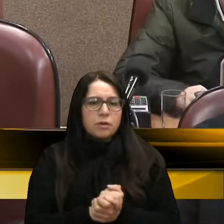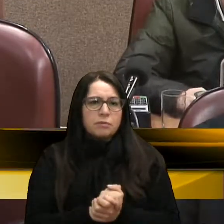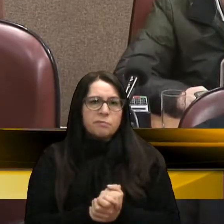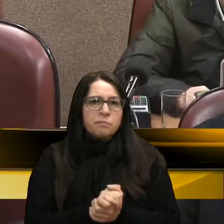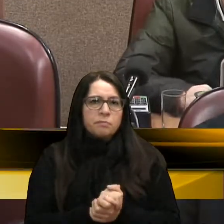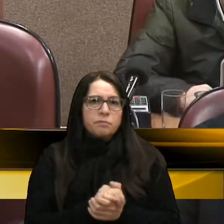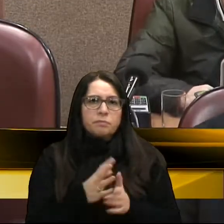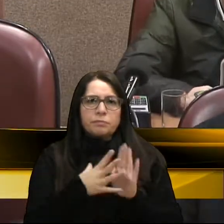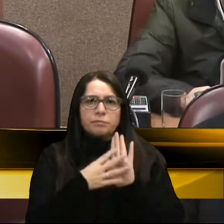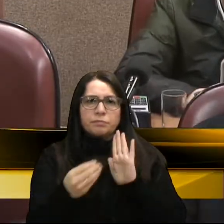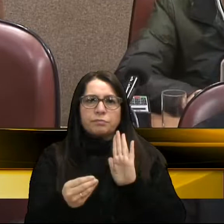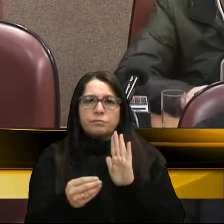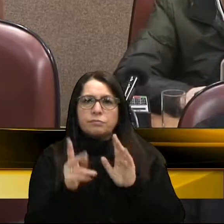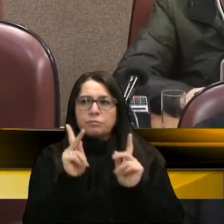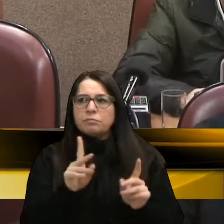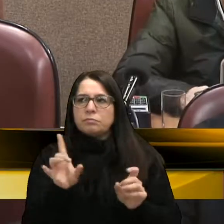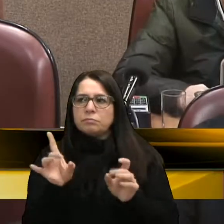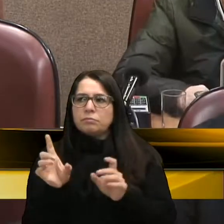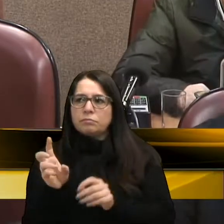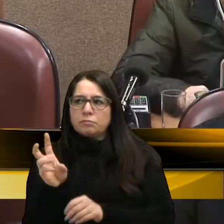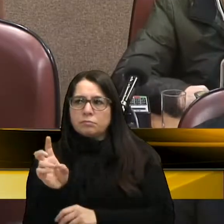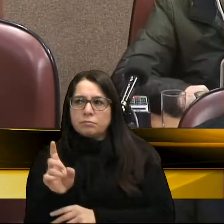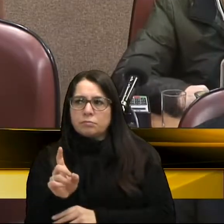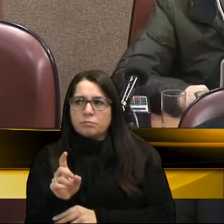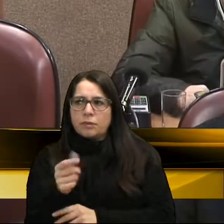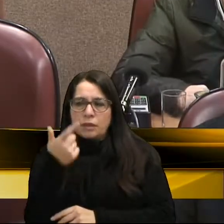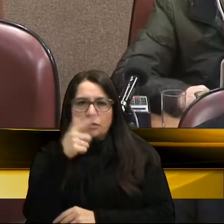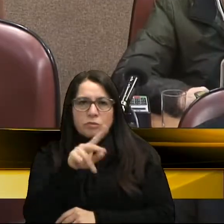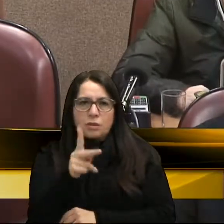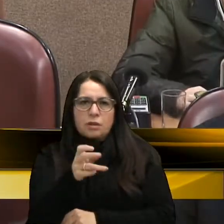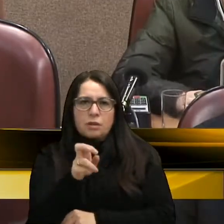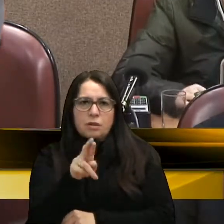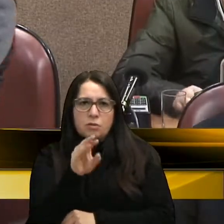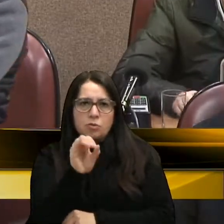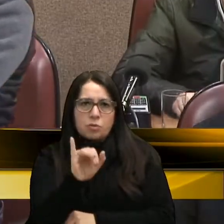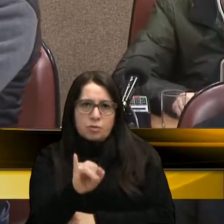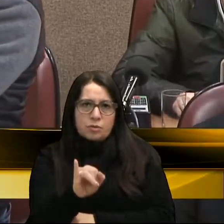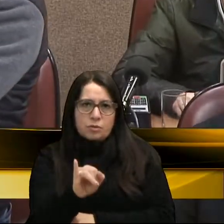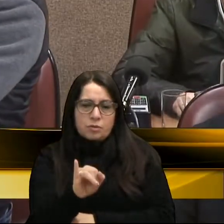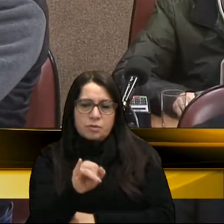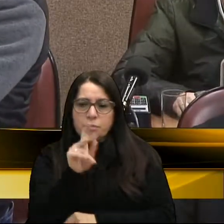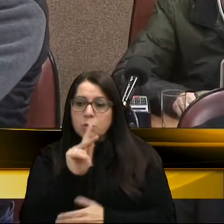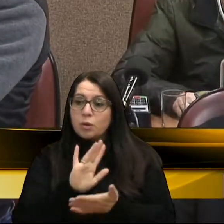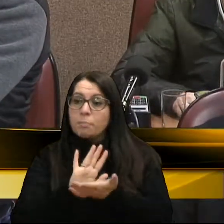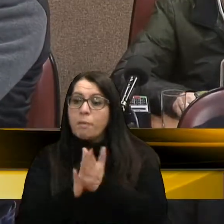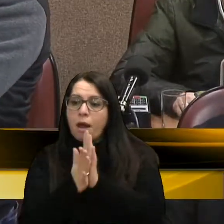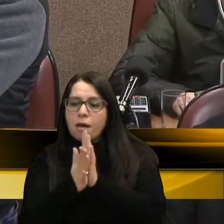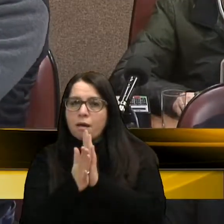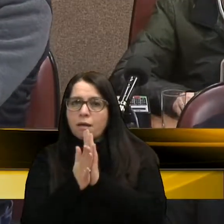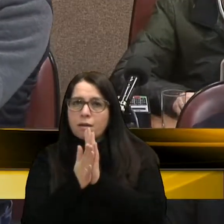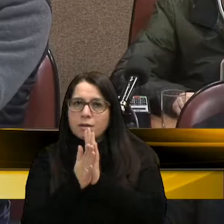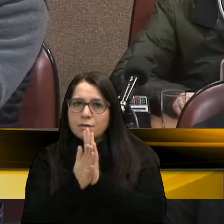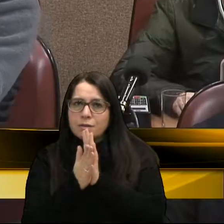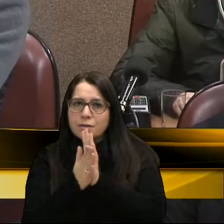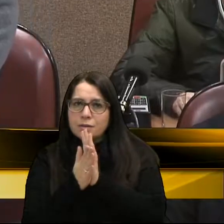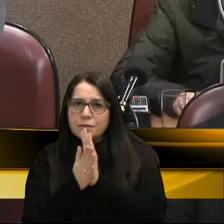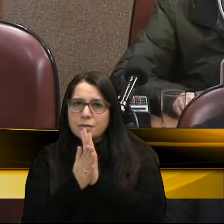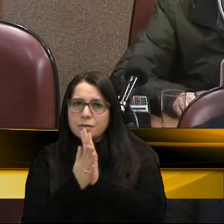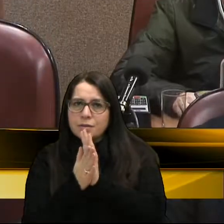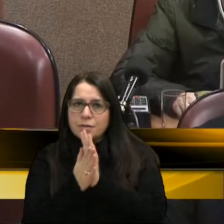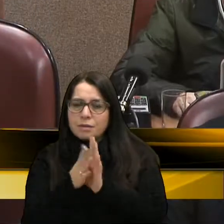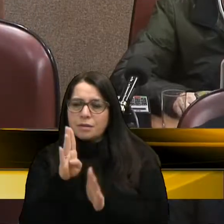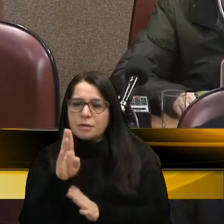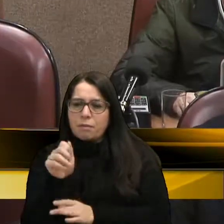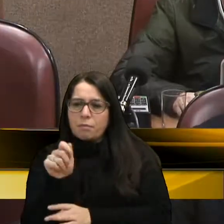se espelha no traficante, acha que o traficante é o herói, o bandido lá que mata, lá dos balas na cara,